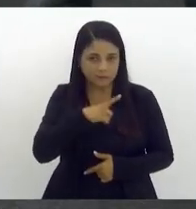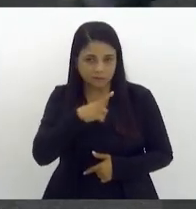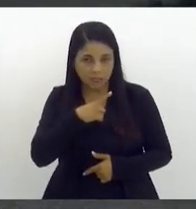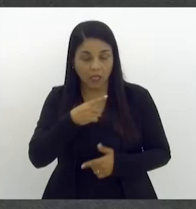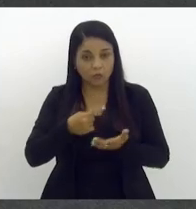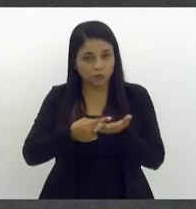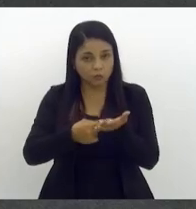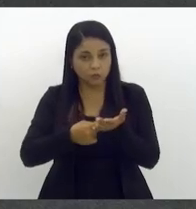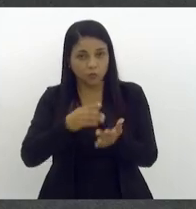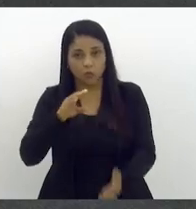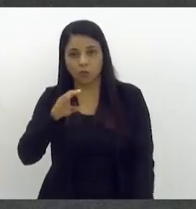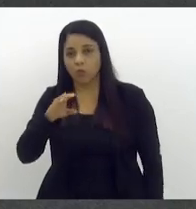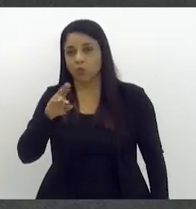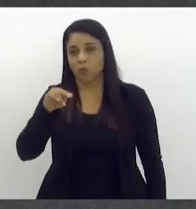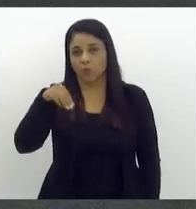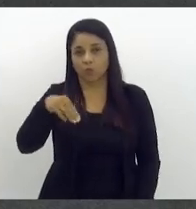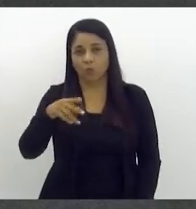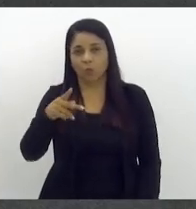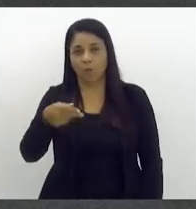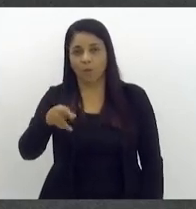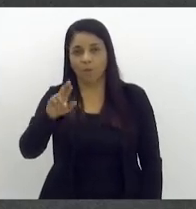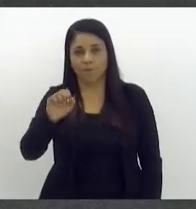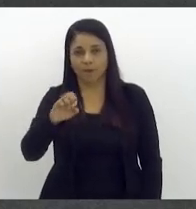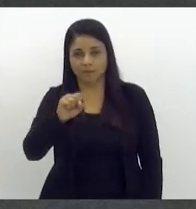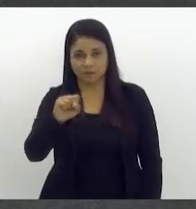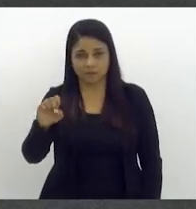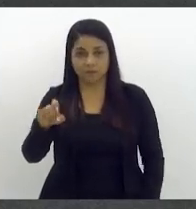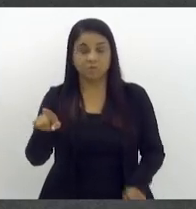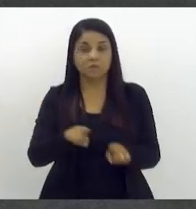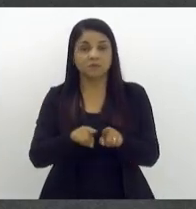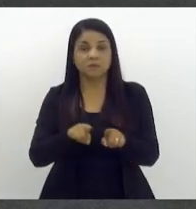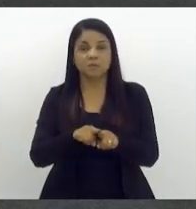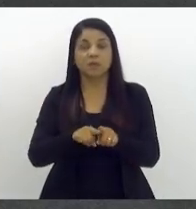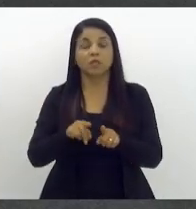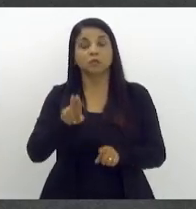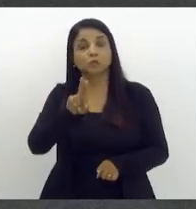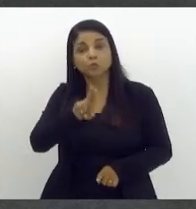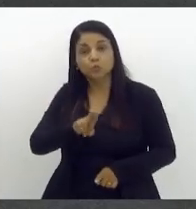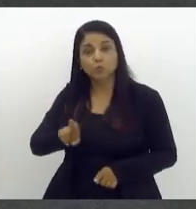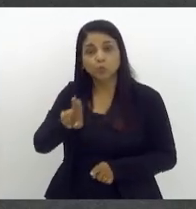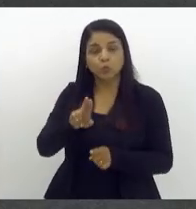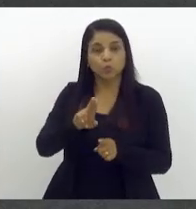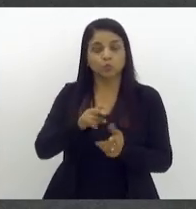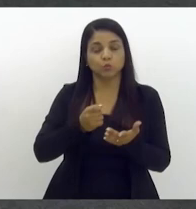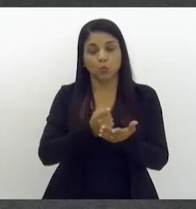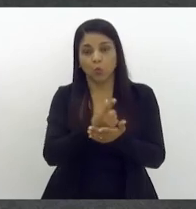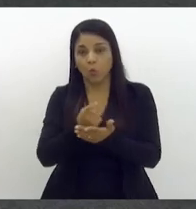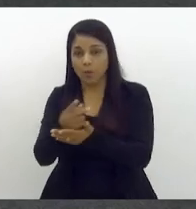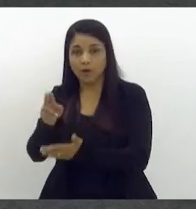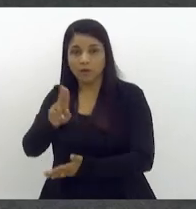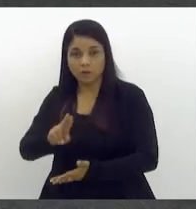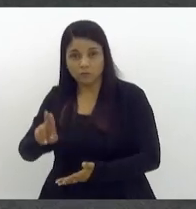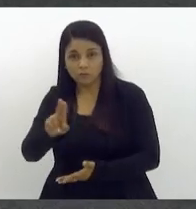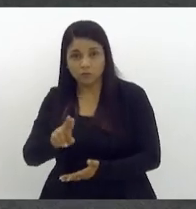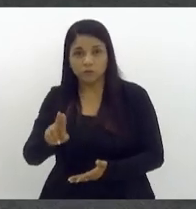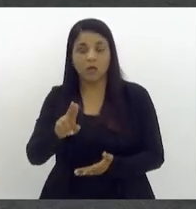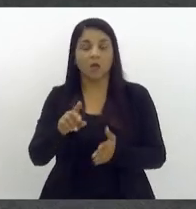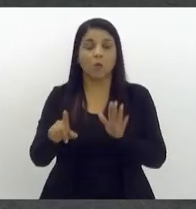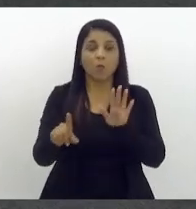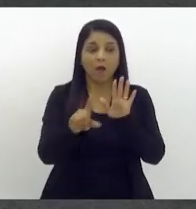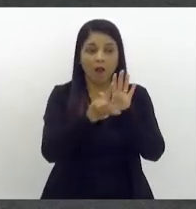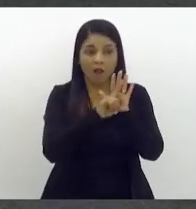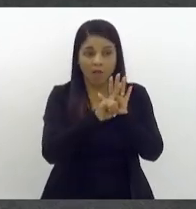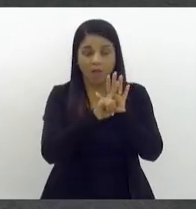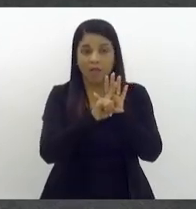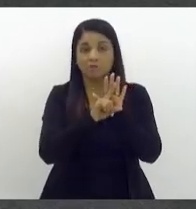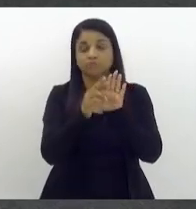da implantação do equipamento, mas das condições de uso. Se isso é fornecido, como a lei determina,